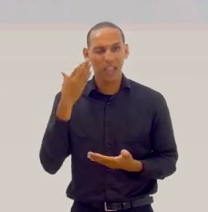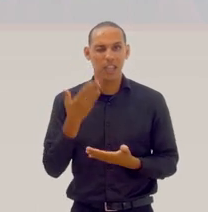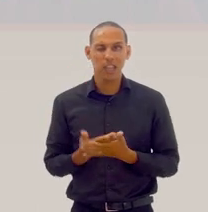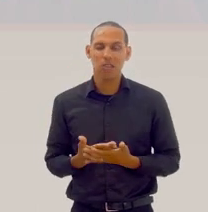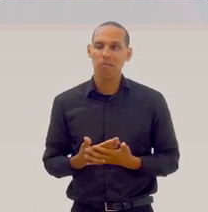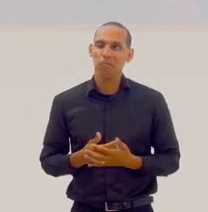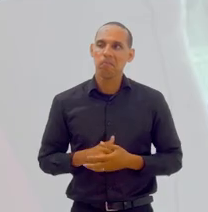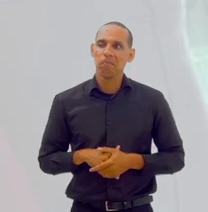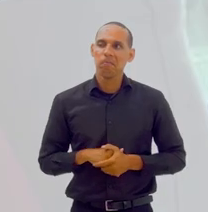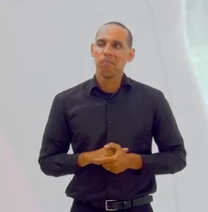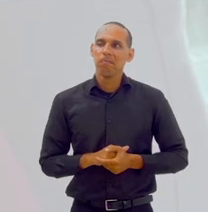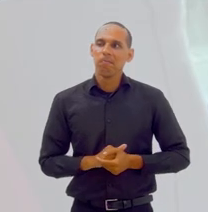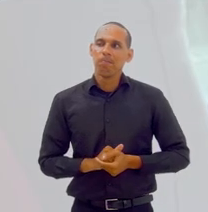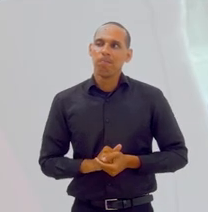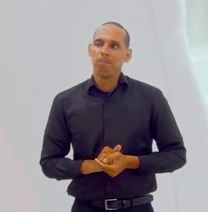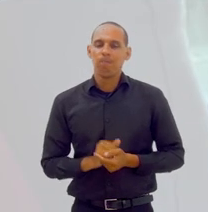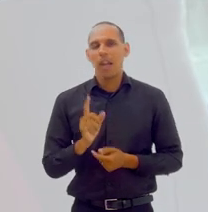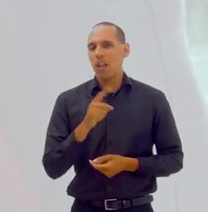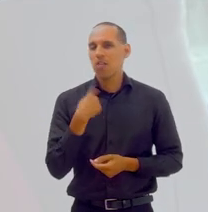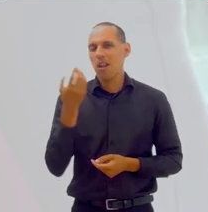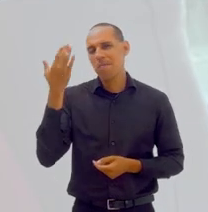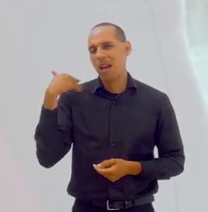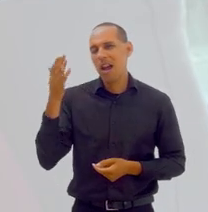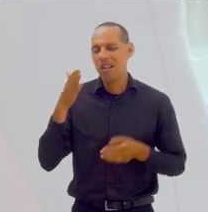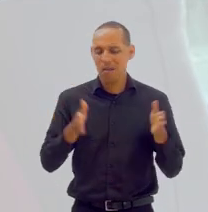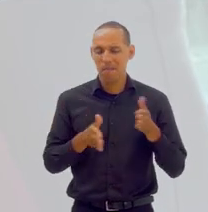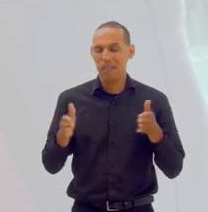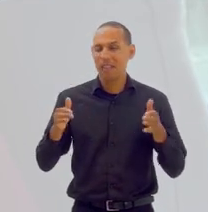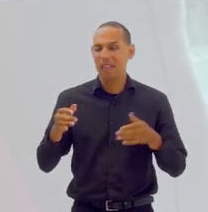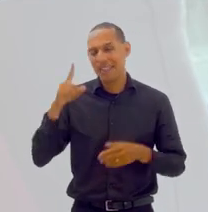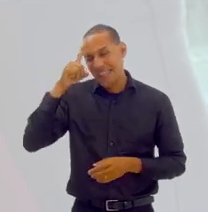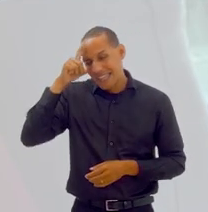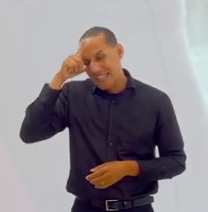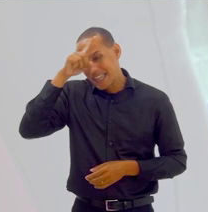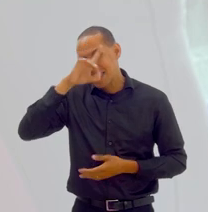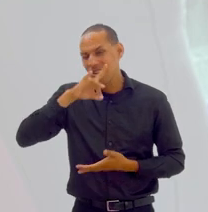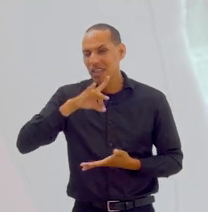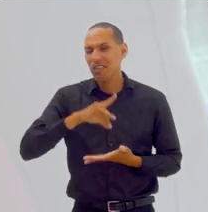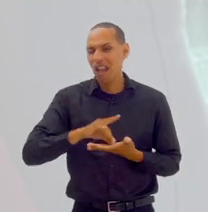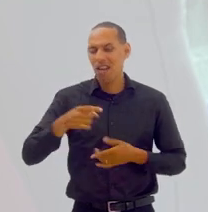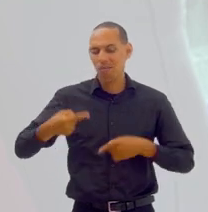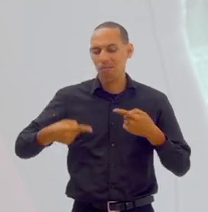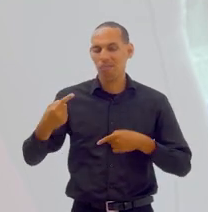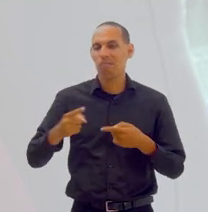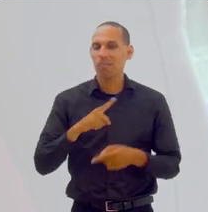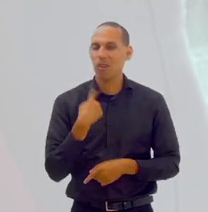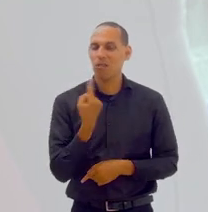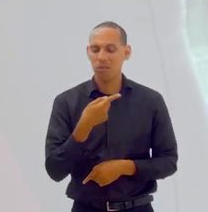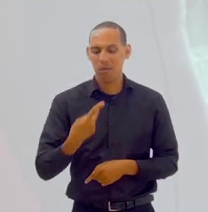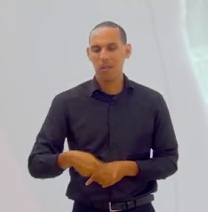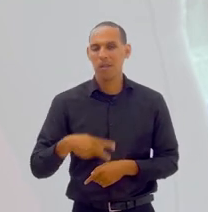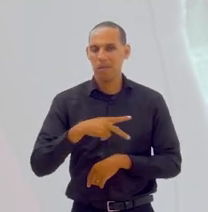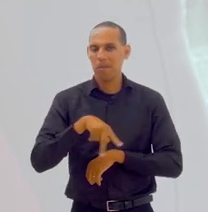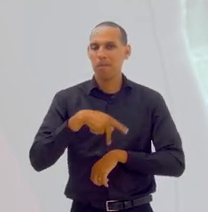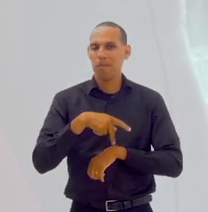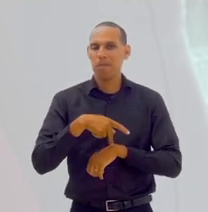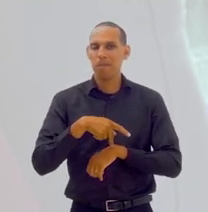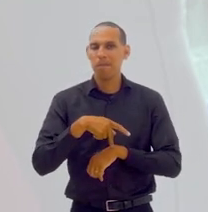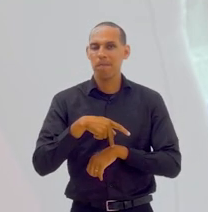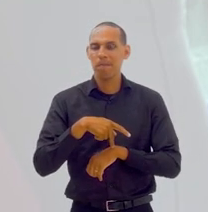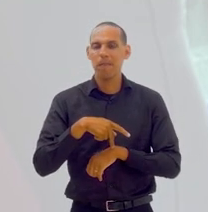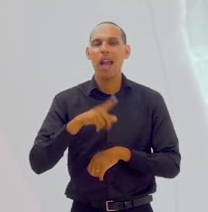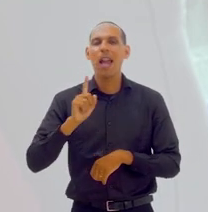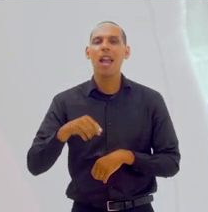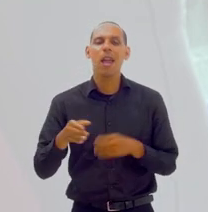acredito que nós tivemos períodos muito difíceis dentro da nossa política, e